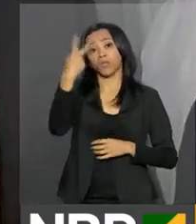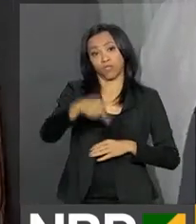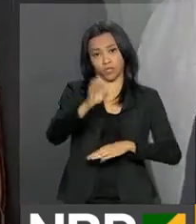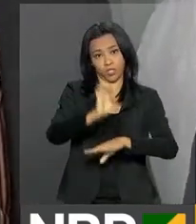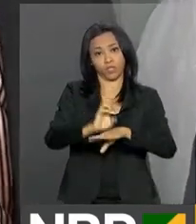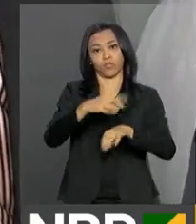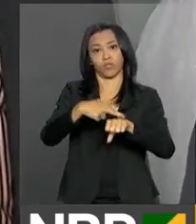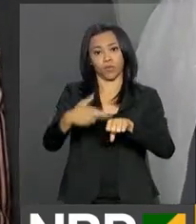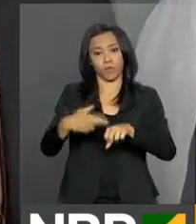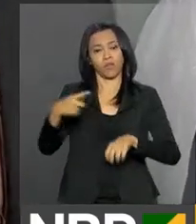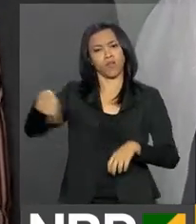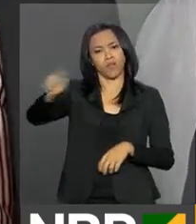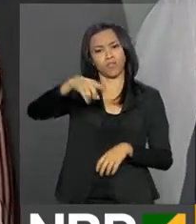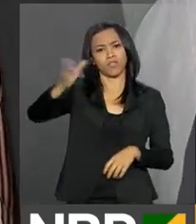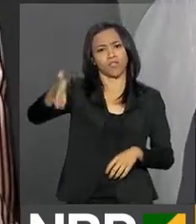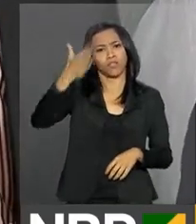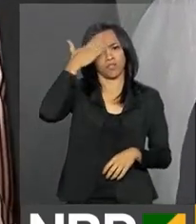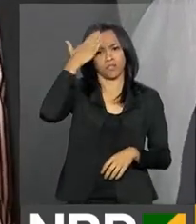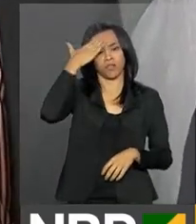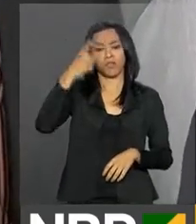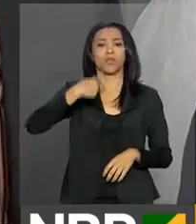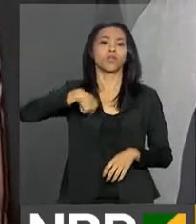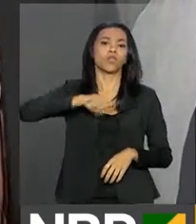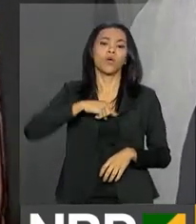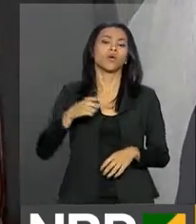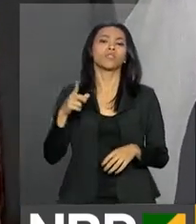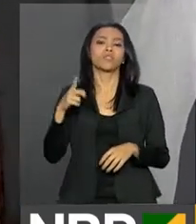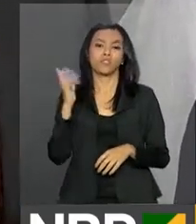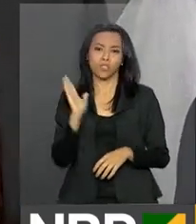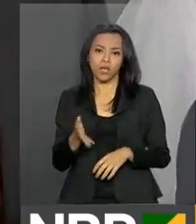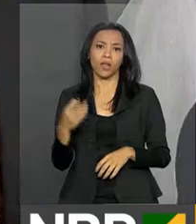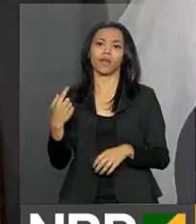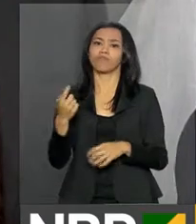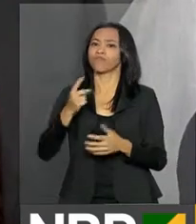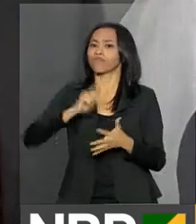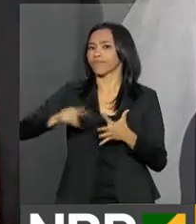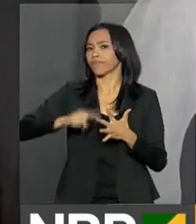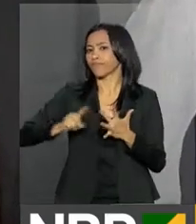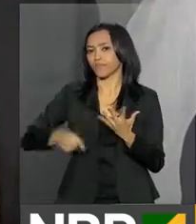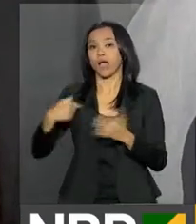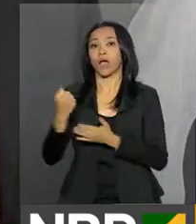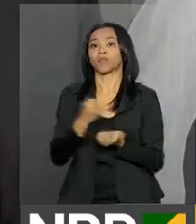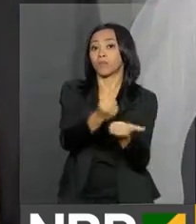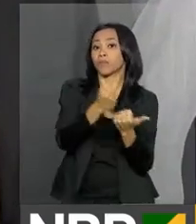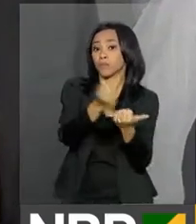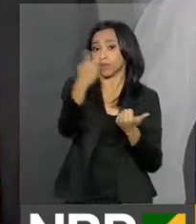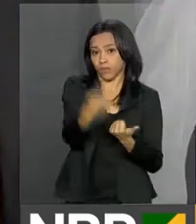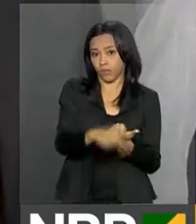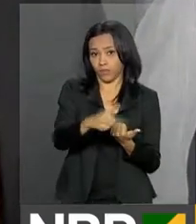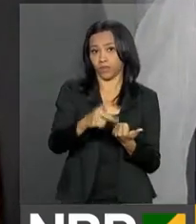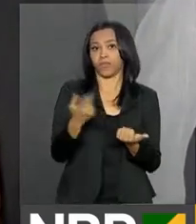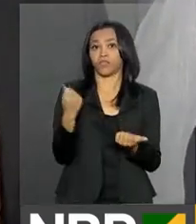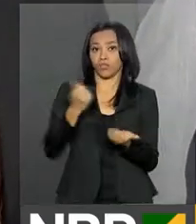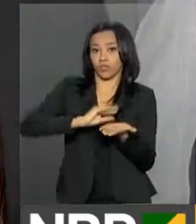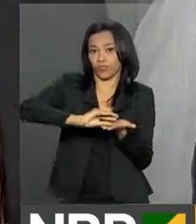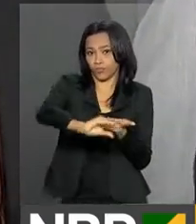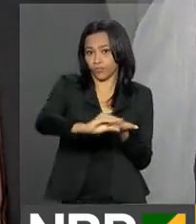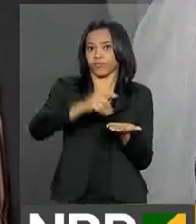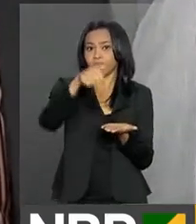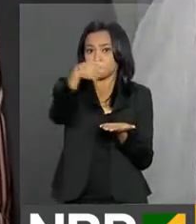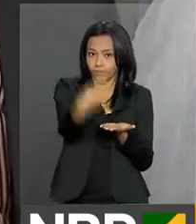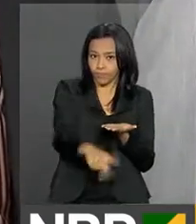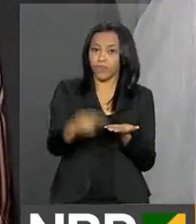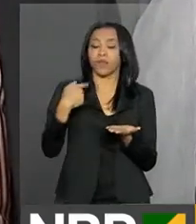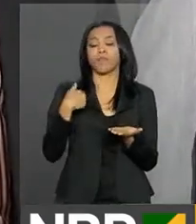aqui nós já encaminhamos vários recursos. De igual maneira, recursos aqui para acolher